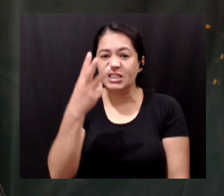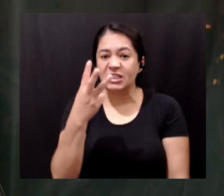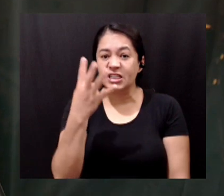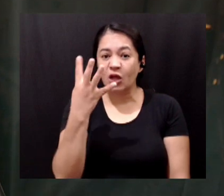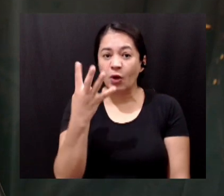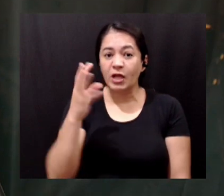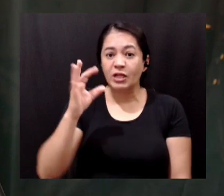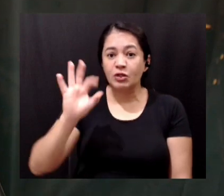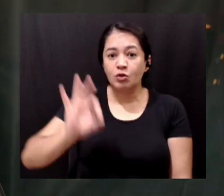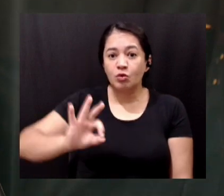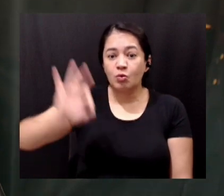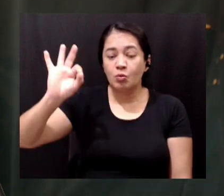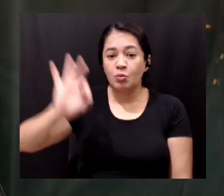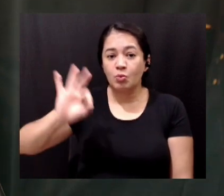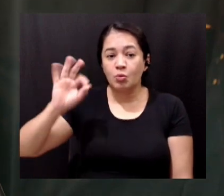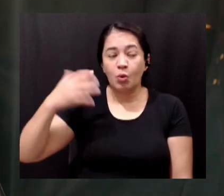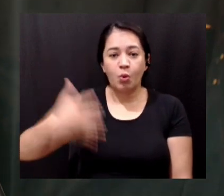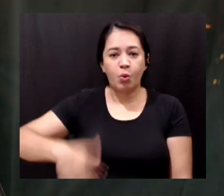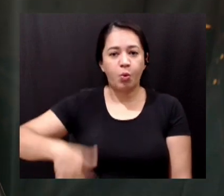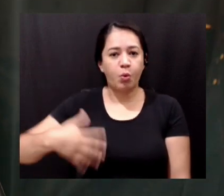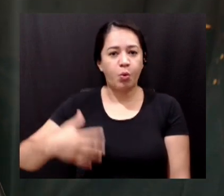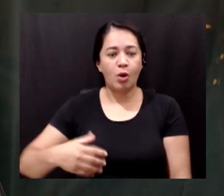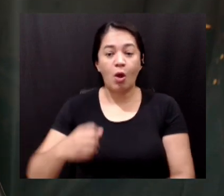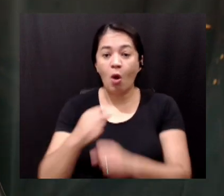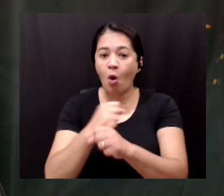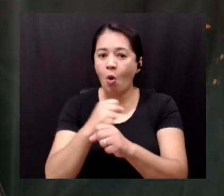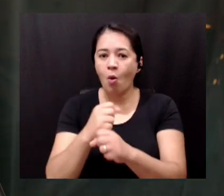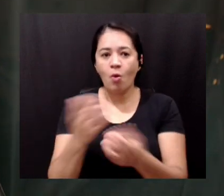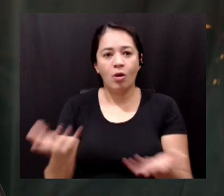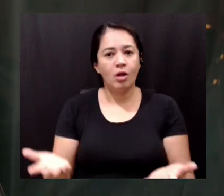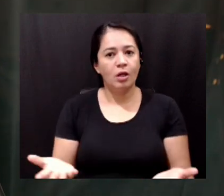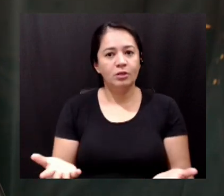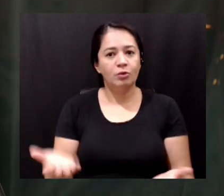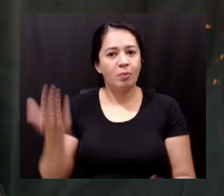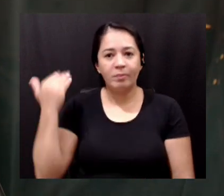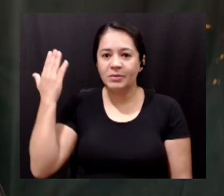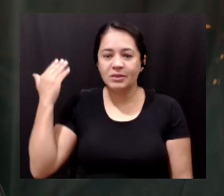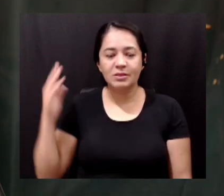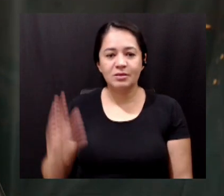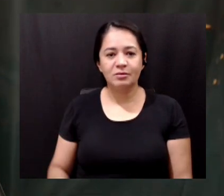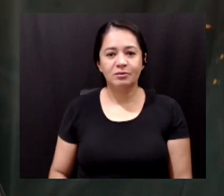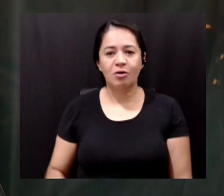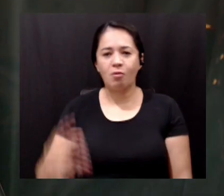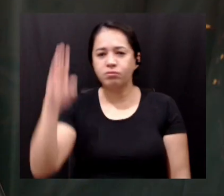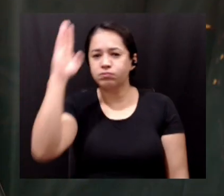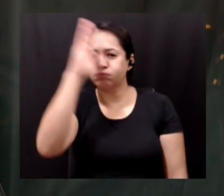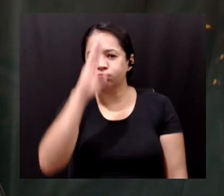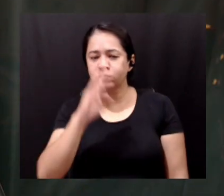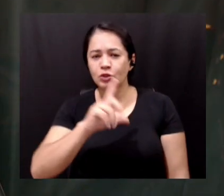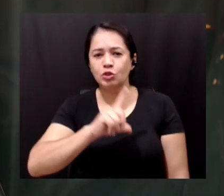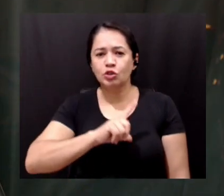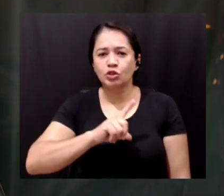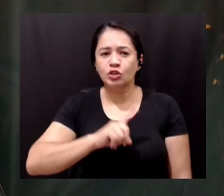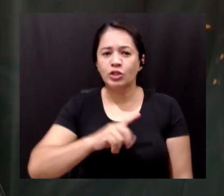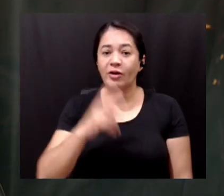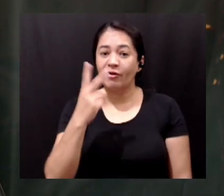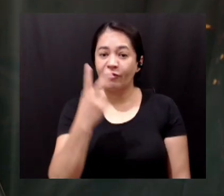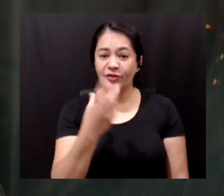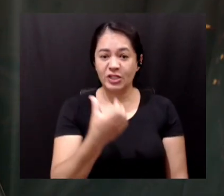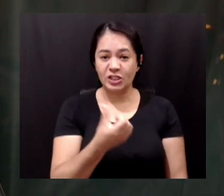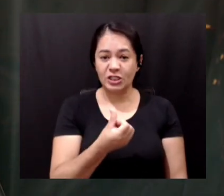734,6%. Nossa, no ano em questão, que foi o ano passado, né? O país registrava 26 empresas. Atualmente já chegou o número